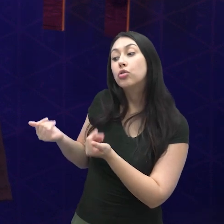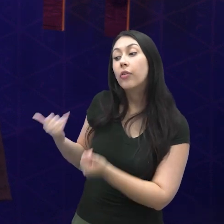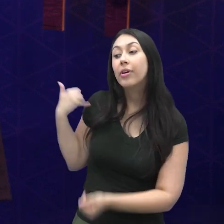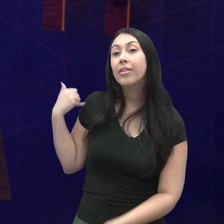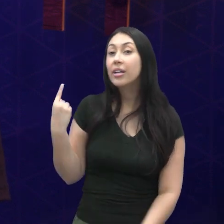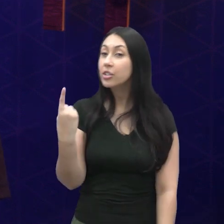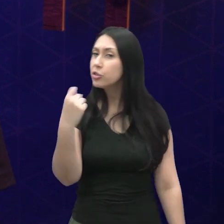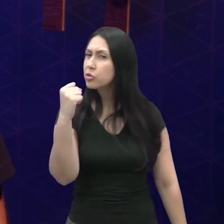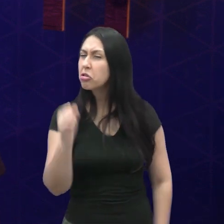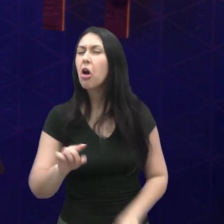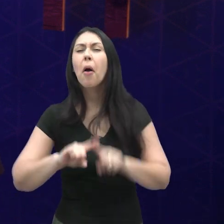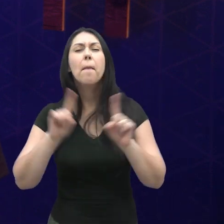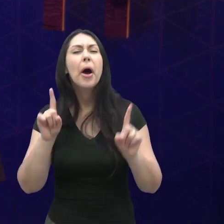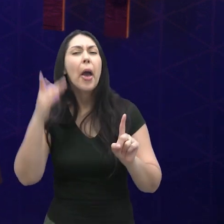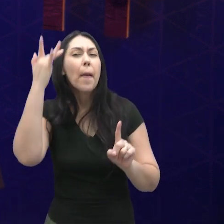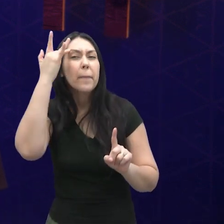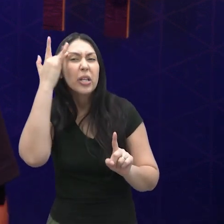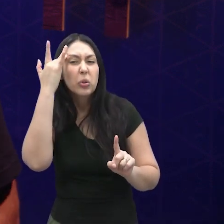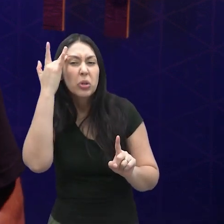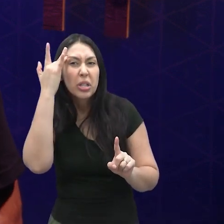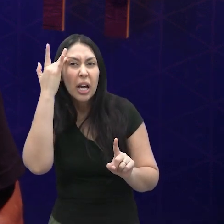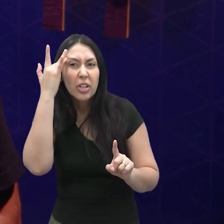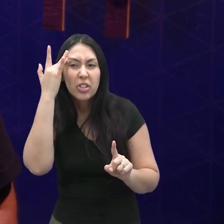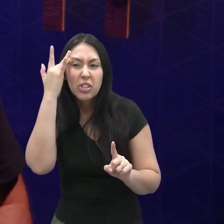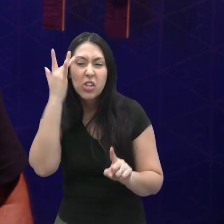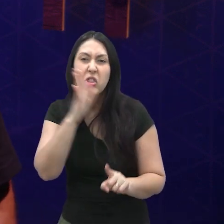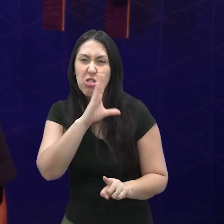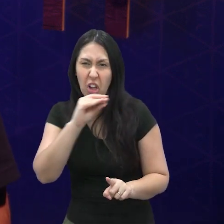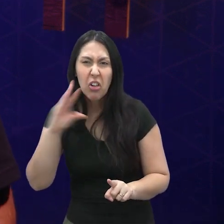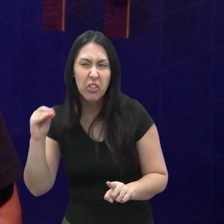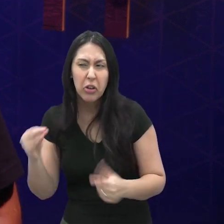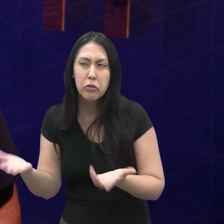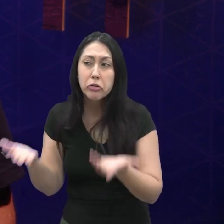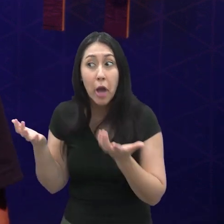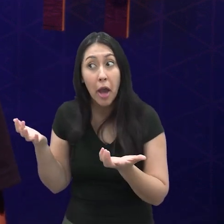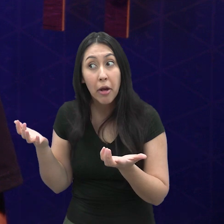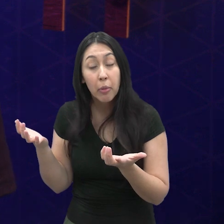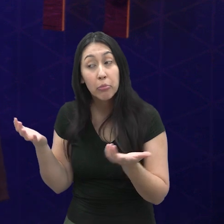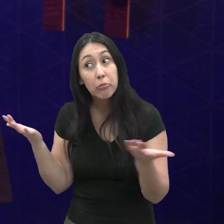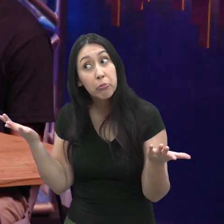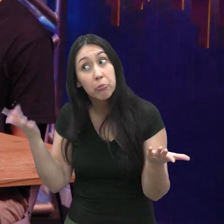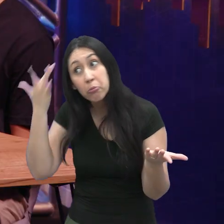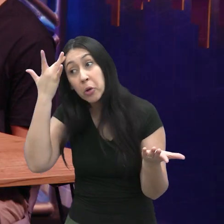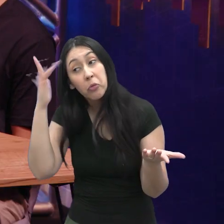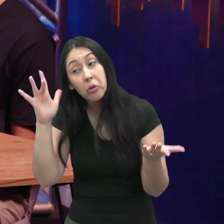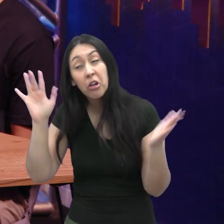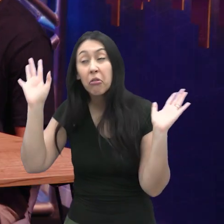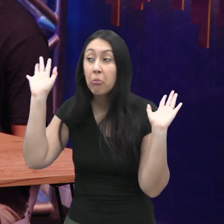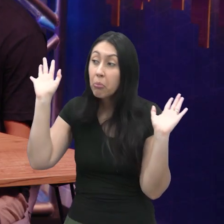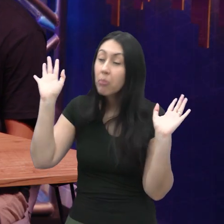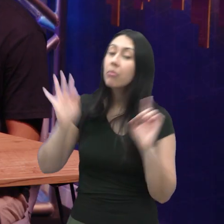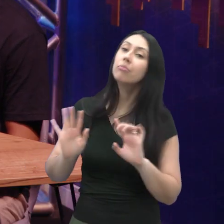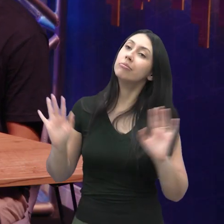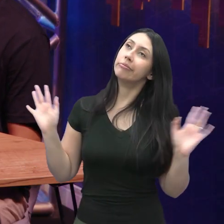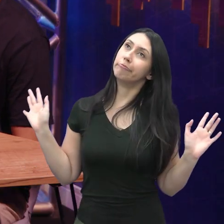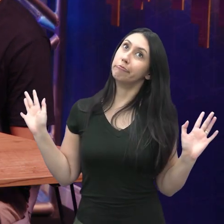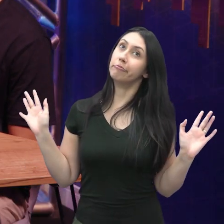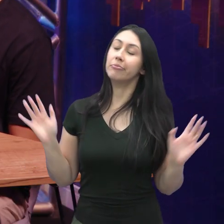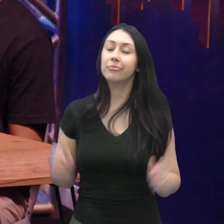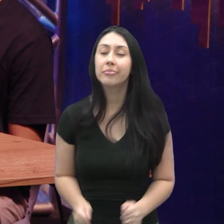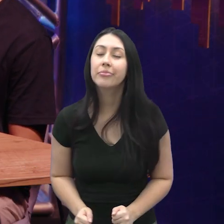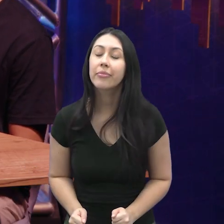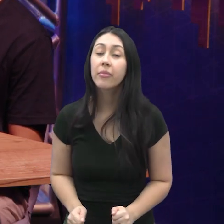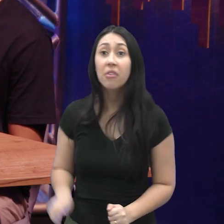de 18 anos. Ele gostaria, será, de ter a maturidade de um jovem de 18 anos? Não sei, né? Mas,